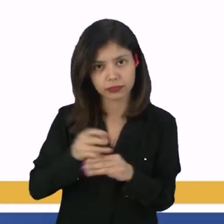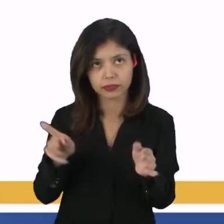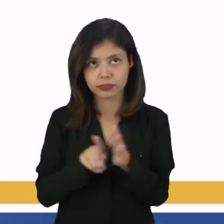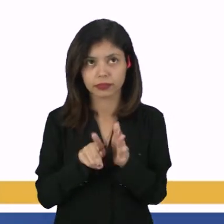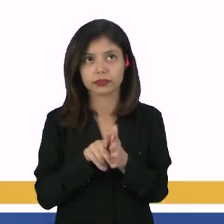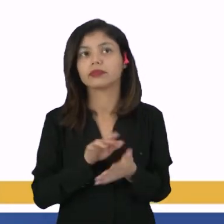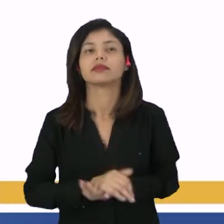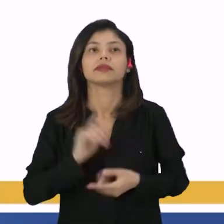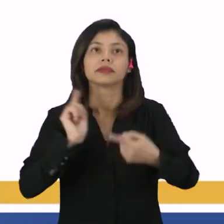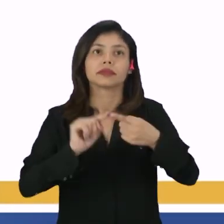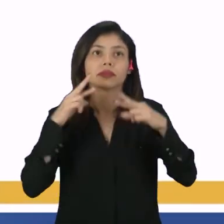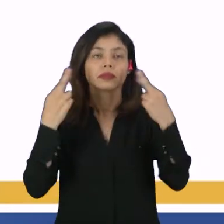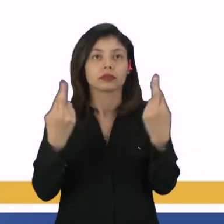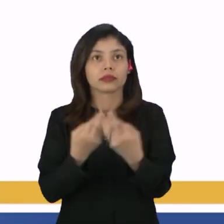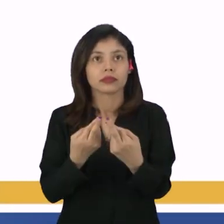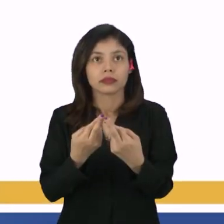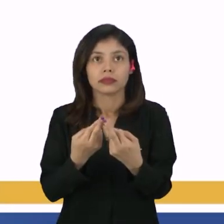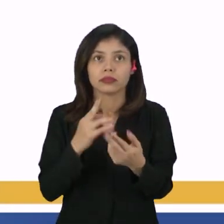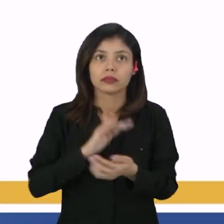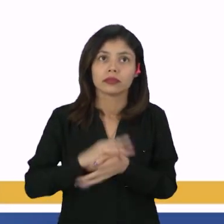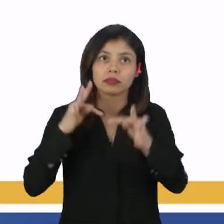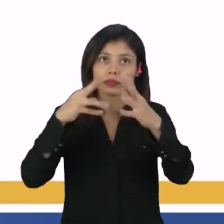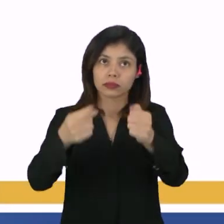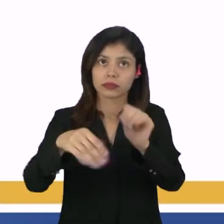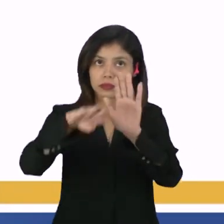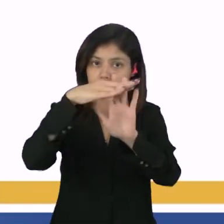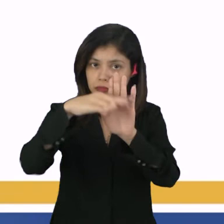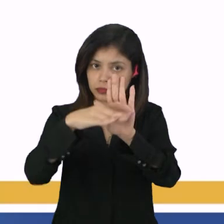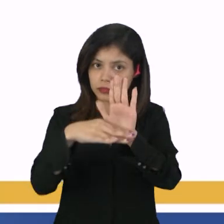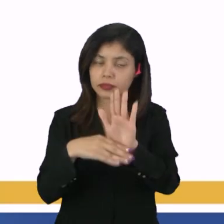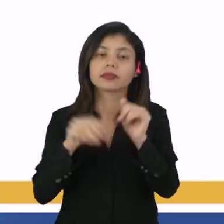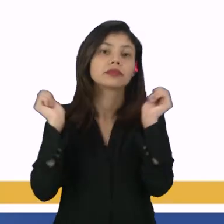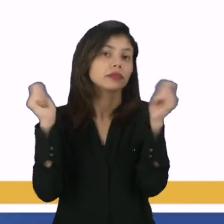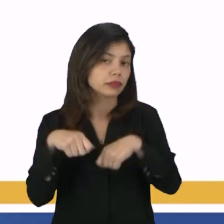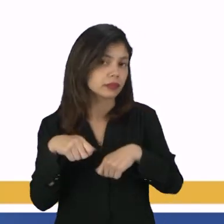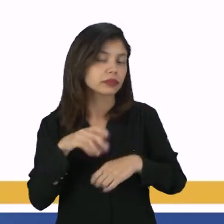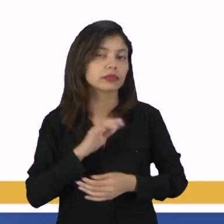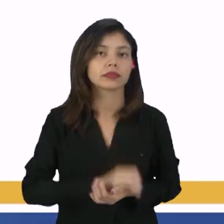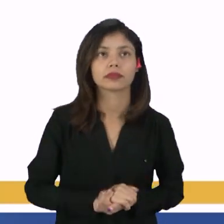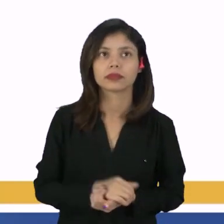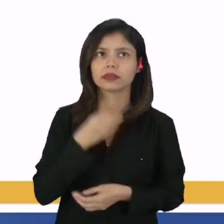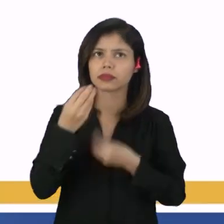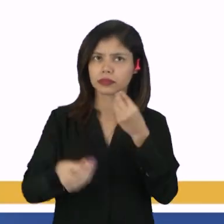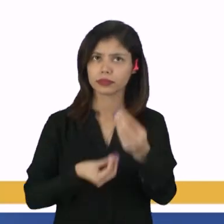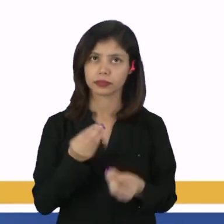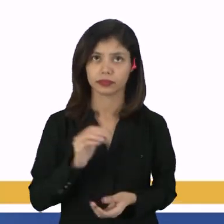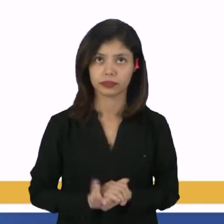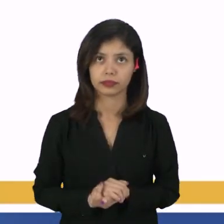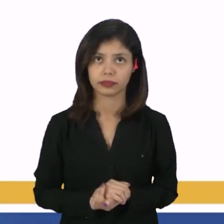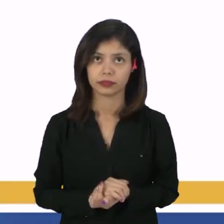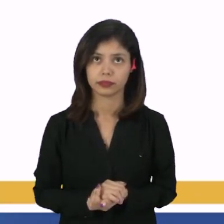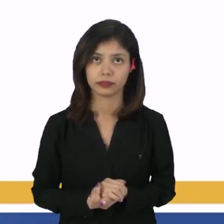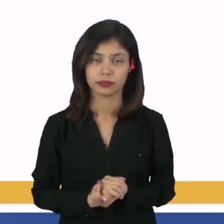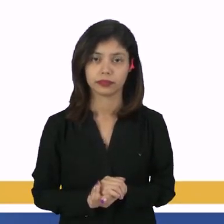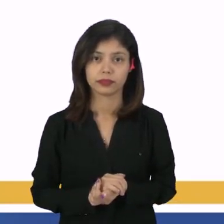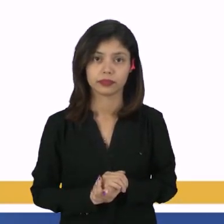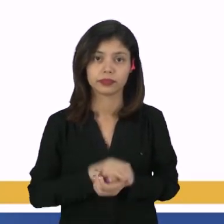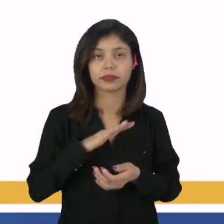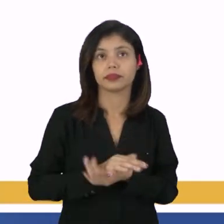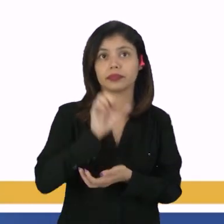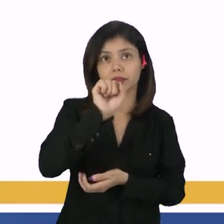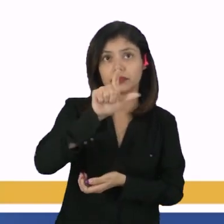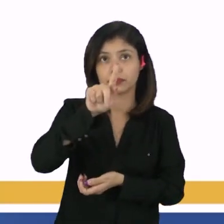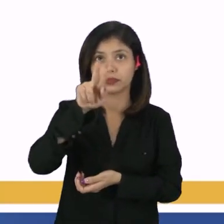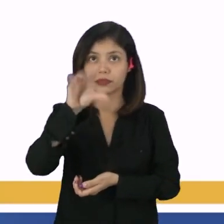si. Primeiro, você deve reunir todo tipo de prova que for possível. Como isso? Você vai salvar